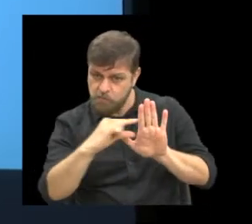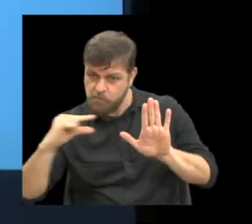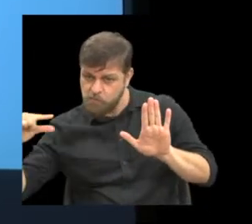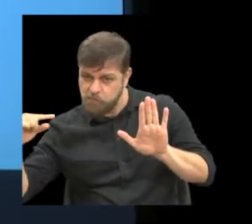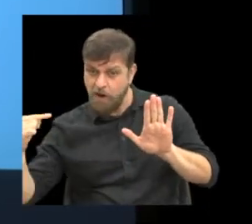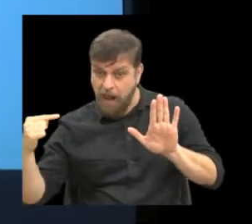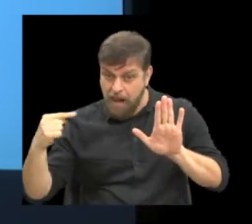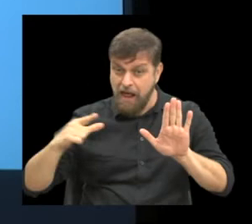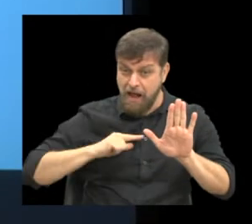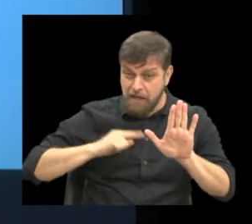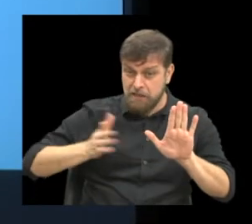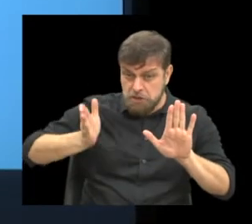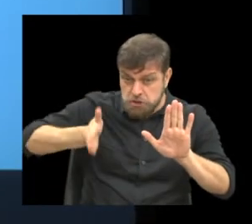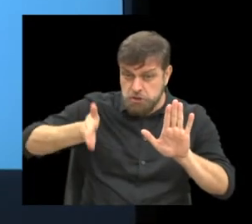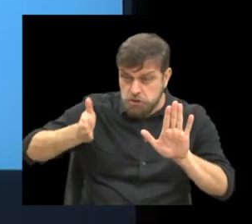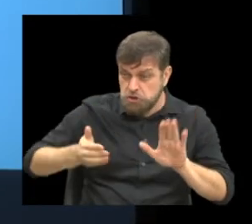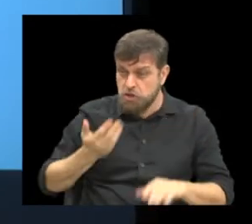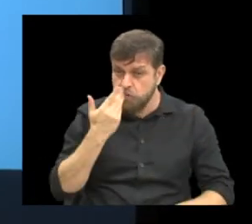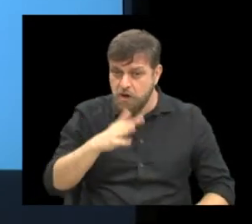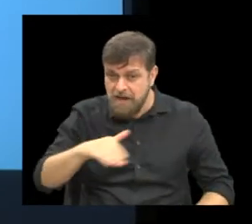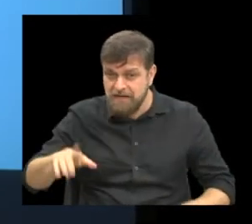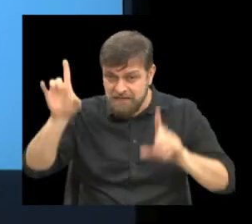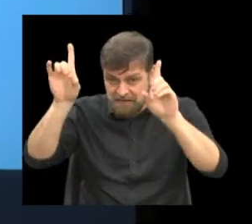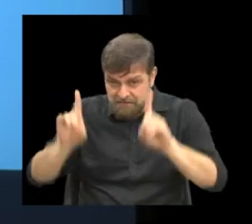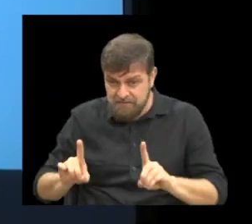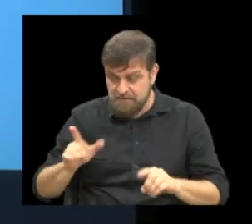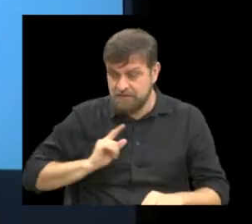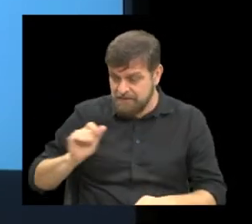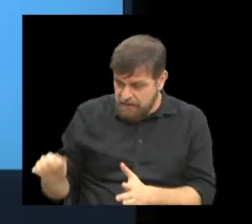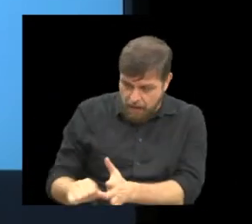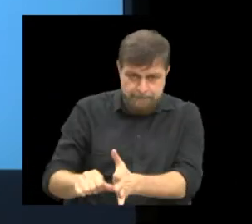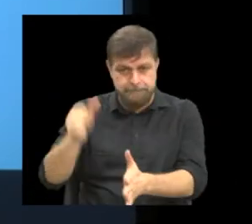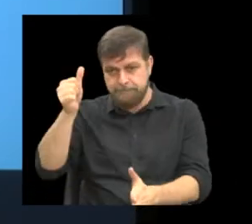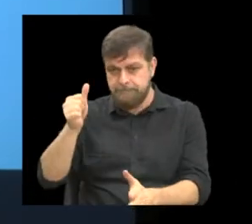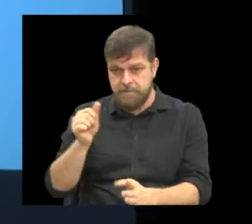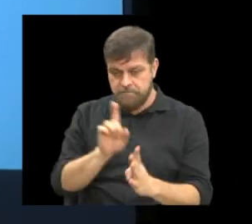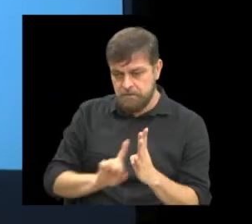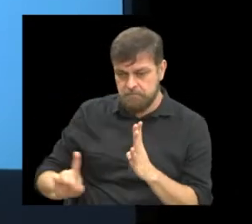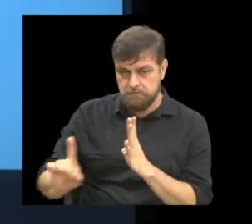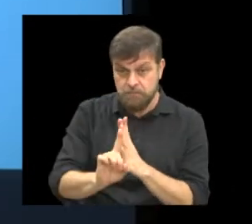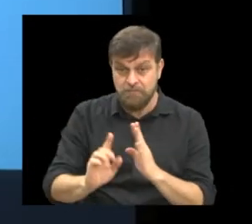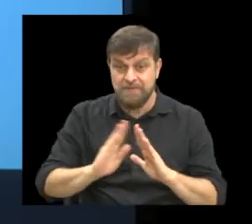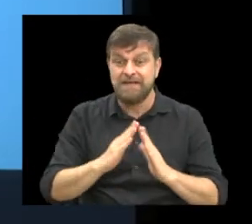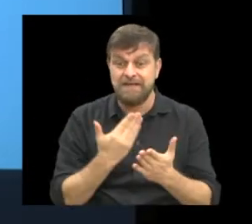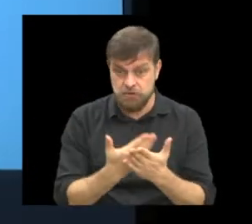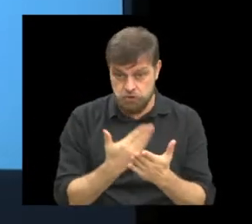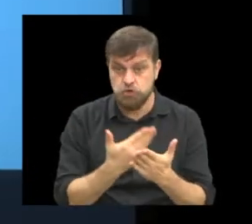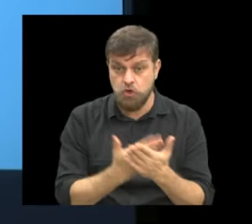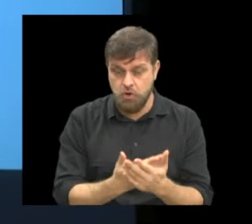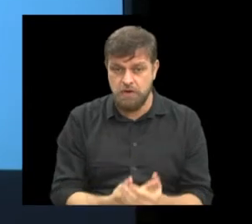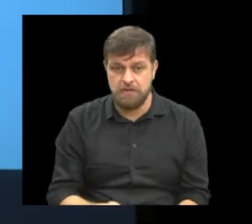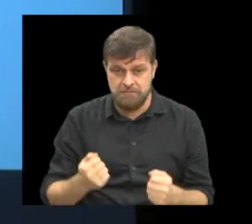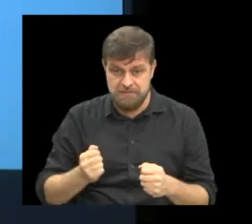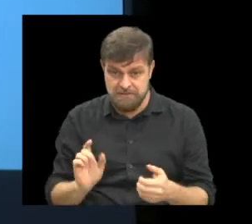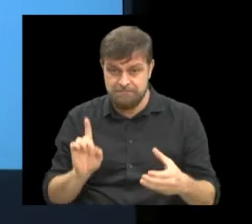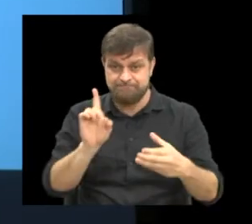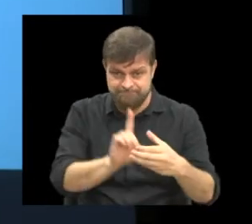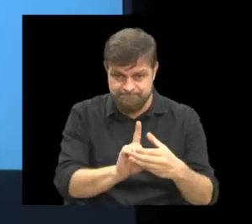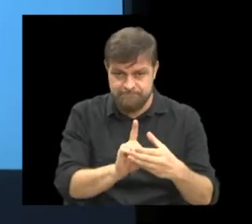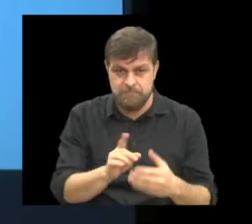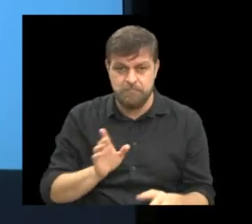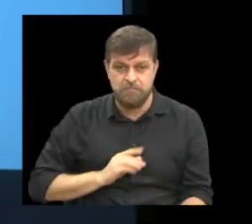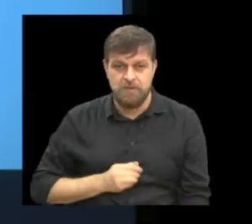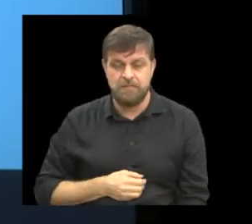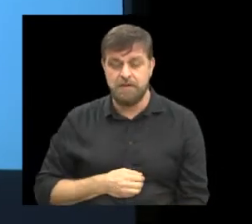lá já fala que as crianças com deficiência têm que preferencialmente estar na rede regular. A Lei do Autismo, que é a